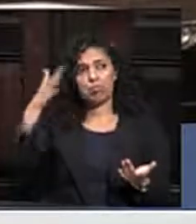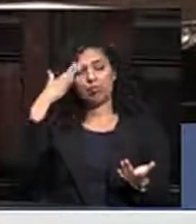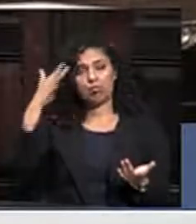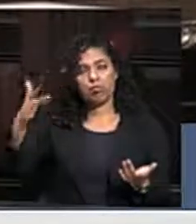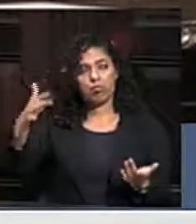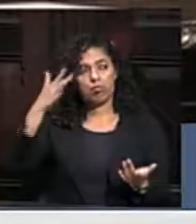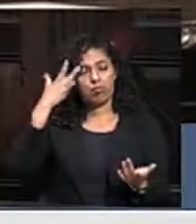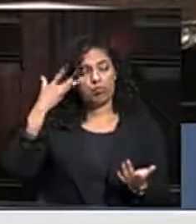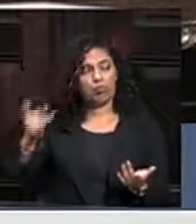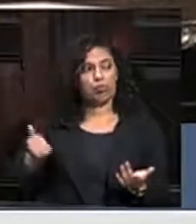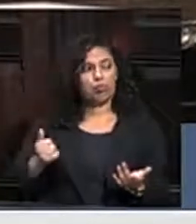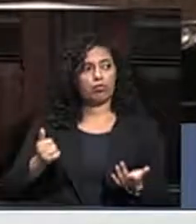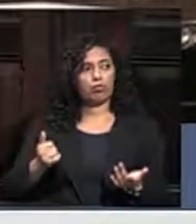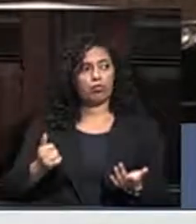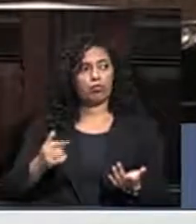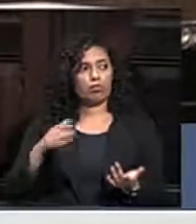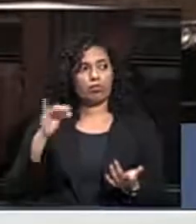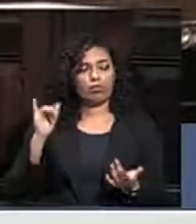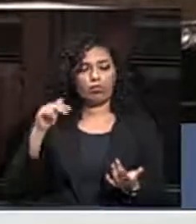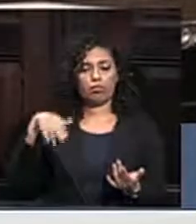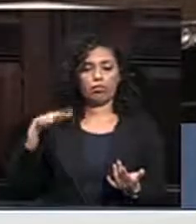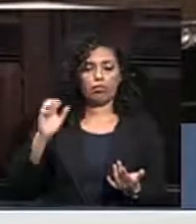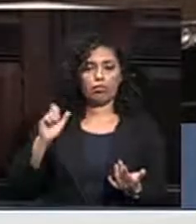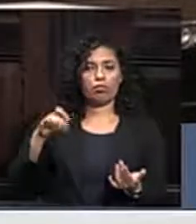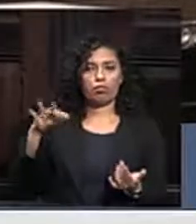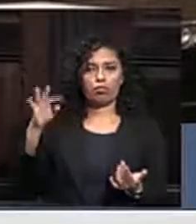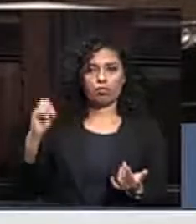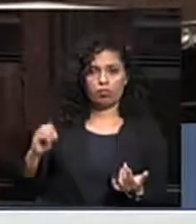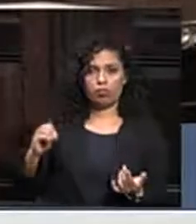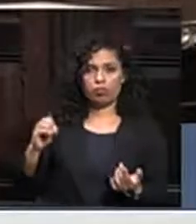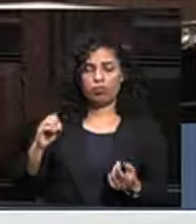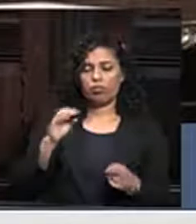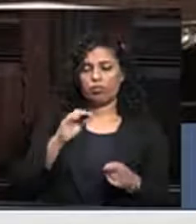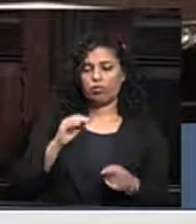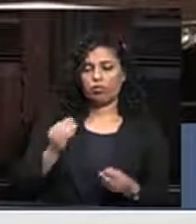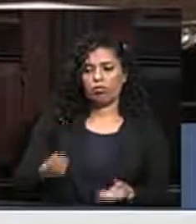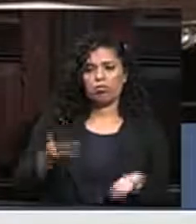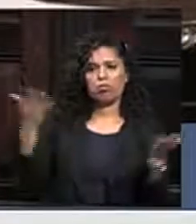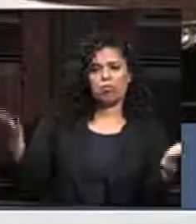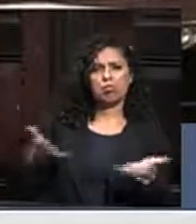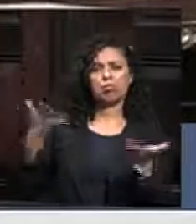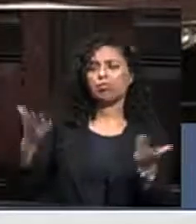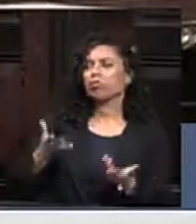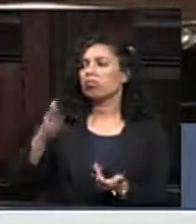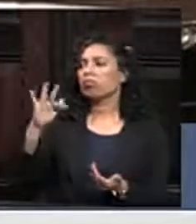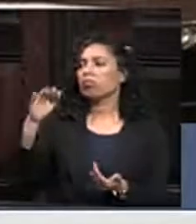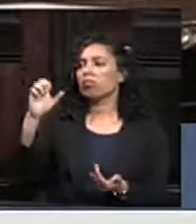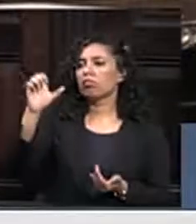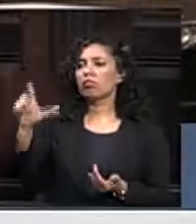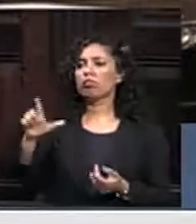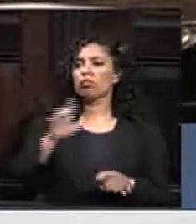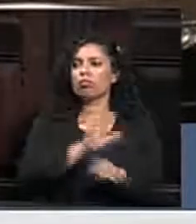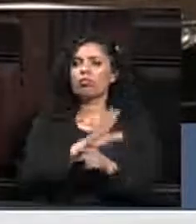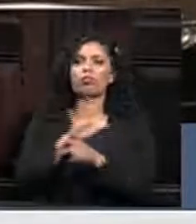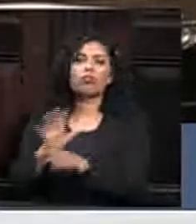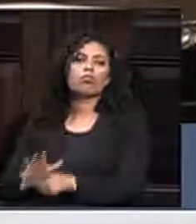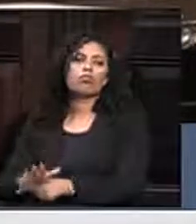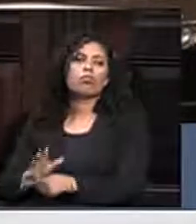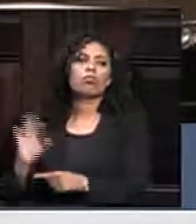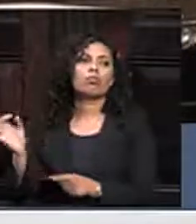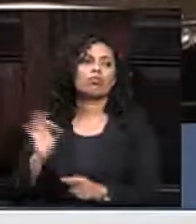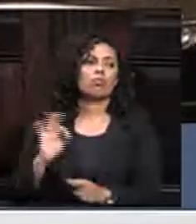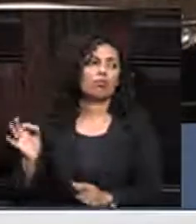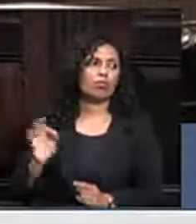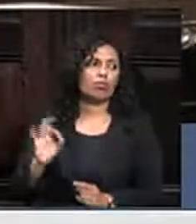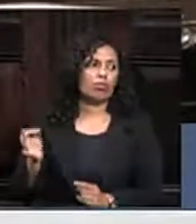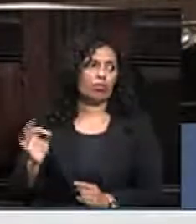esses incentivos fiscais, porque em nenhum desses incentivos fiscais, e aí estava o grande